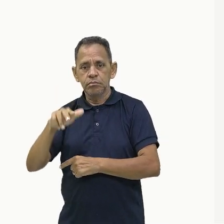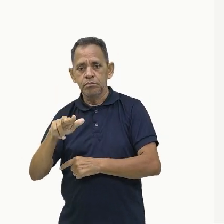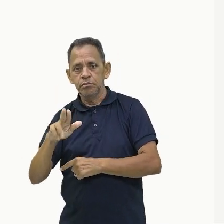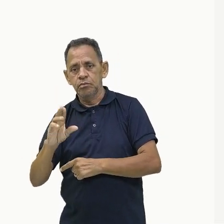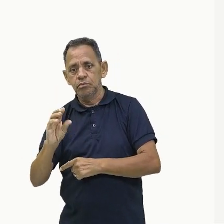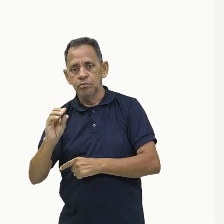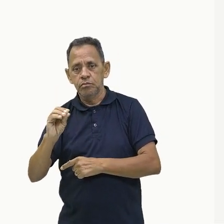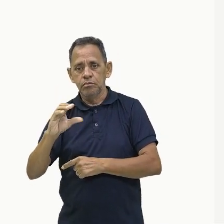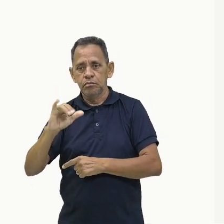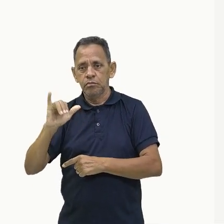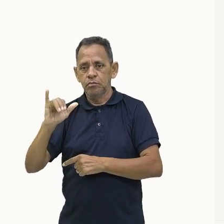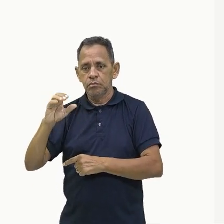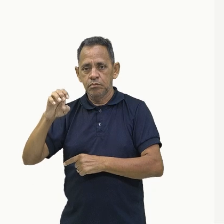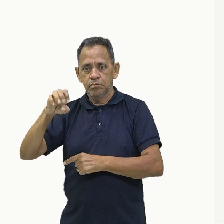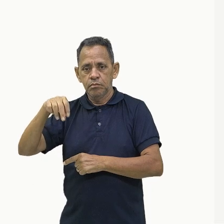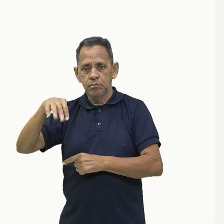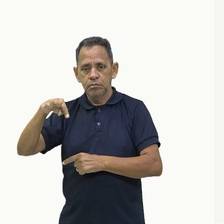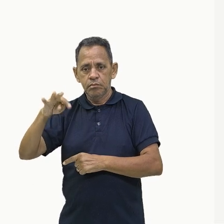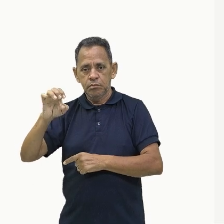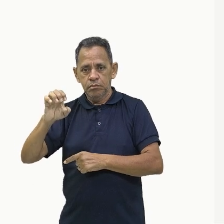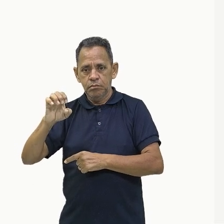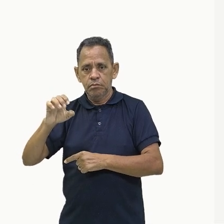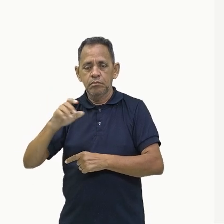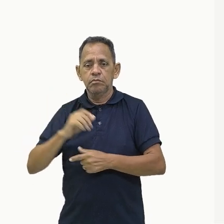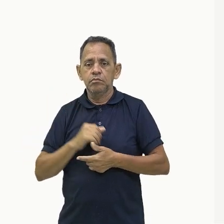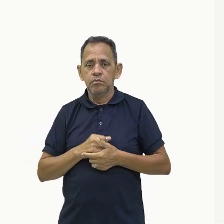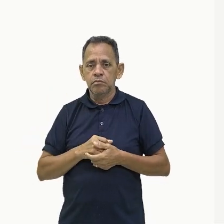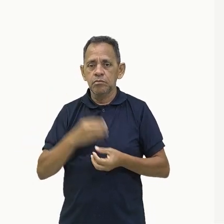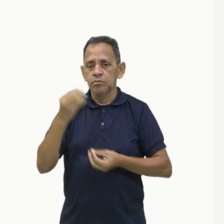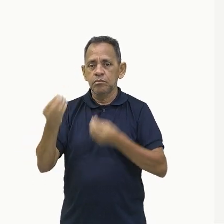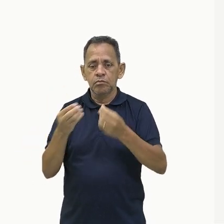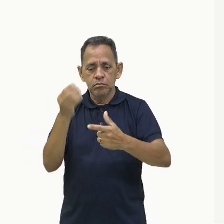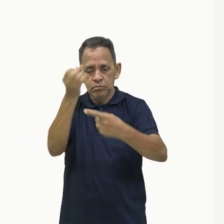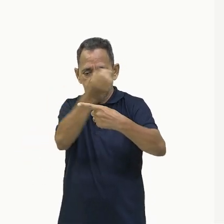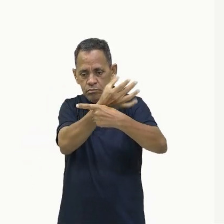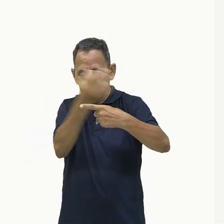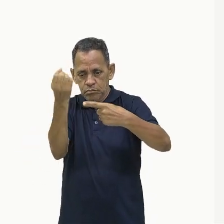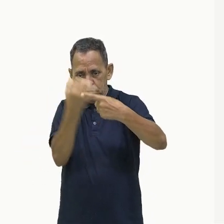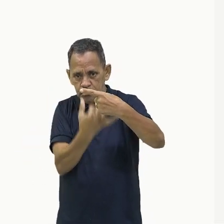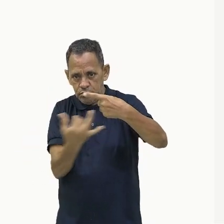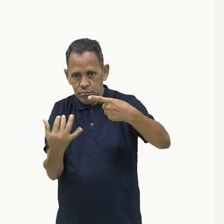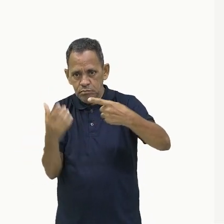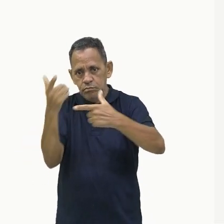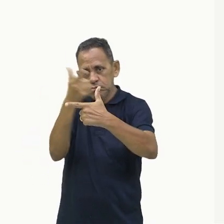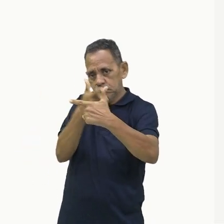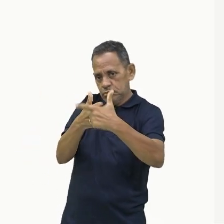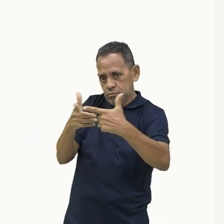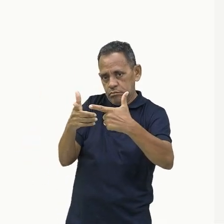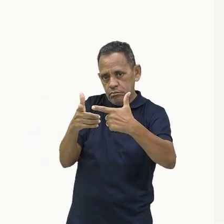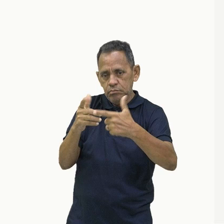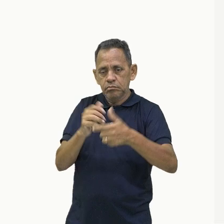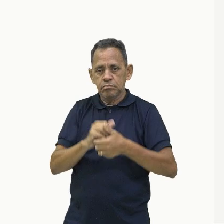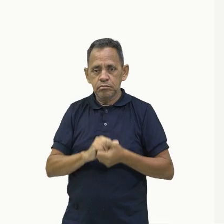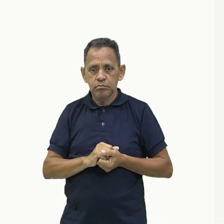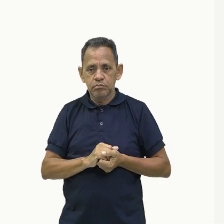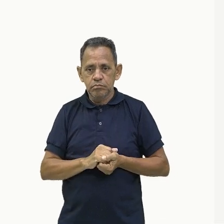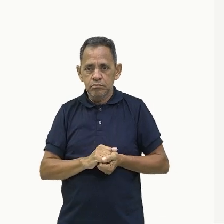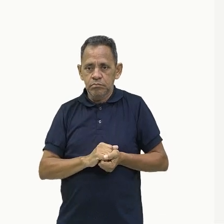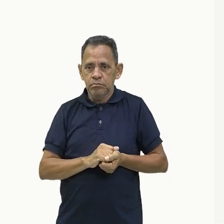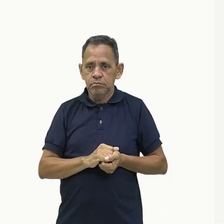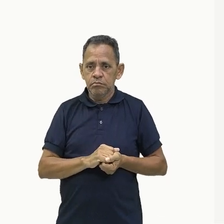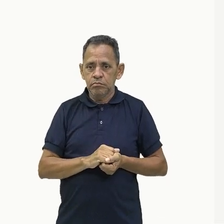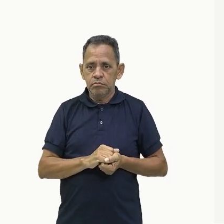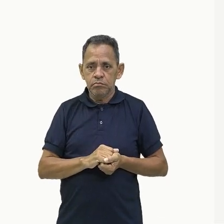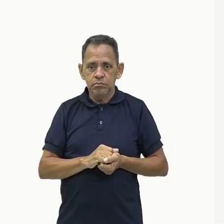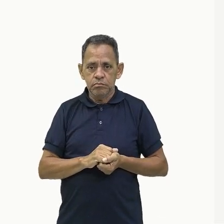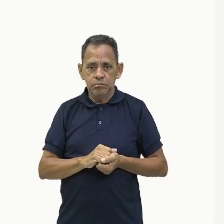Que é uma divisão representada como fração simplificada, tá? Então tá aqui, ó, ele pegou a